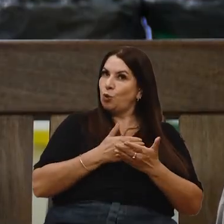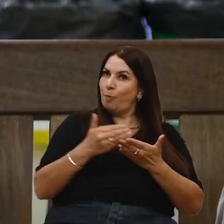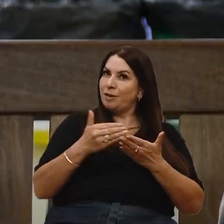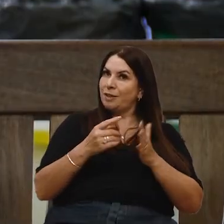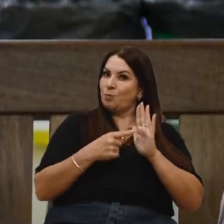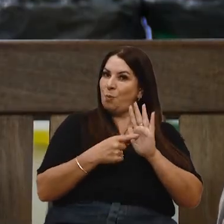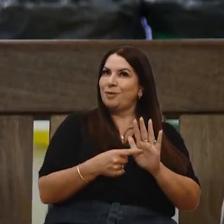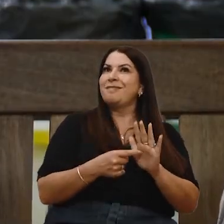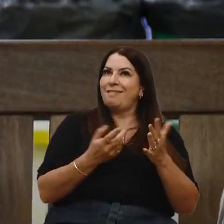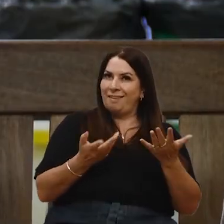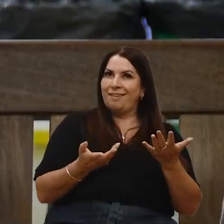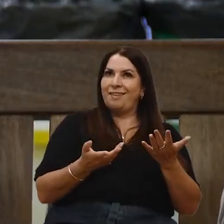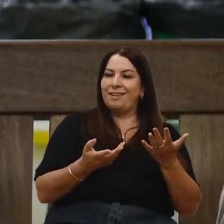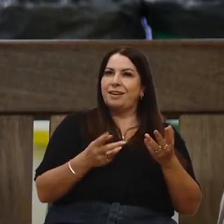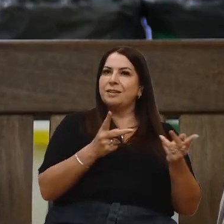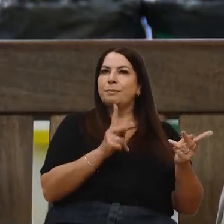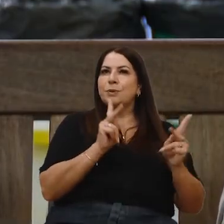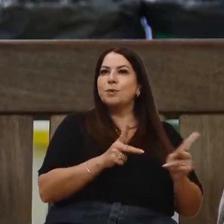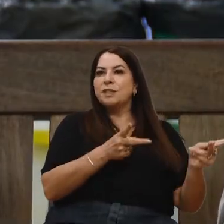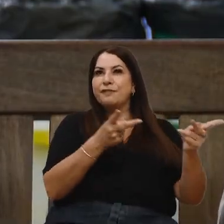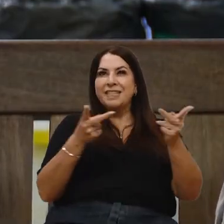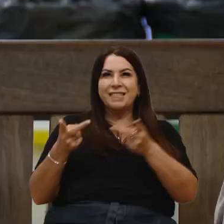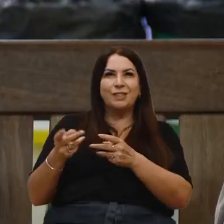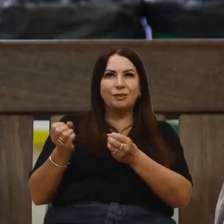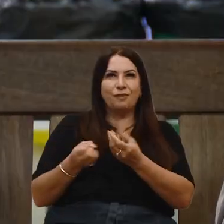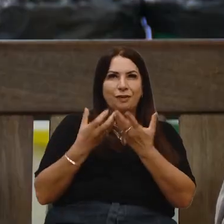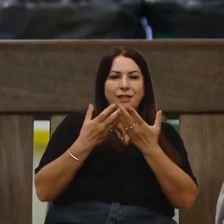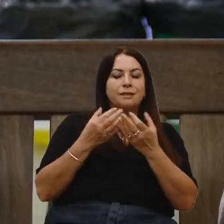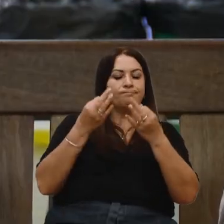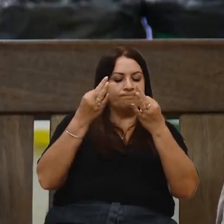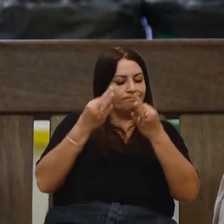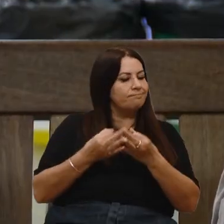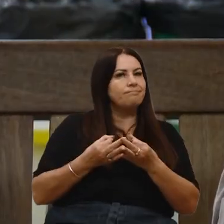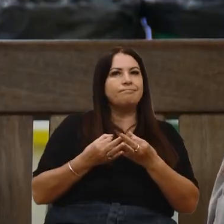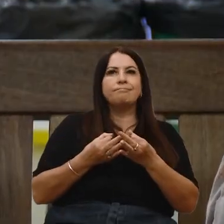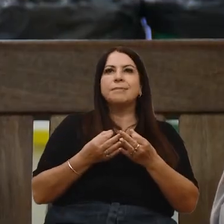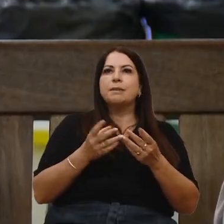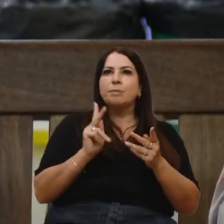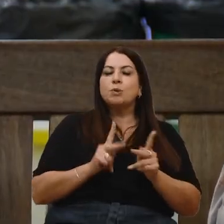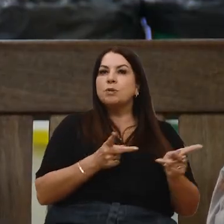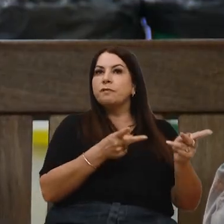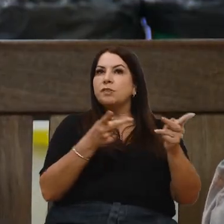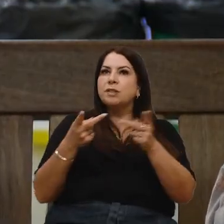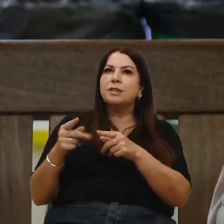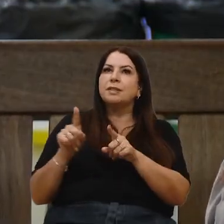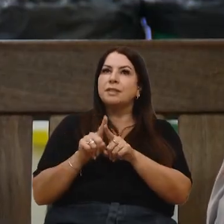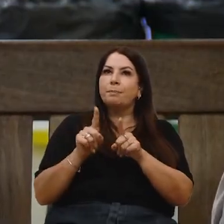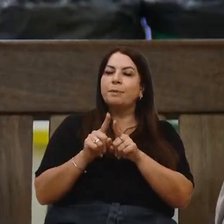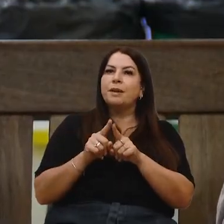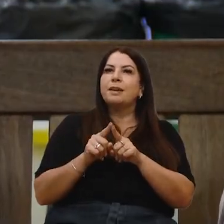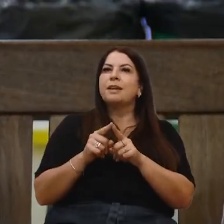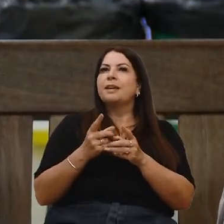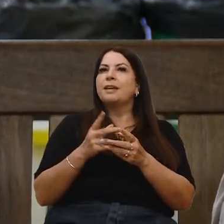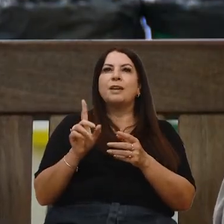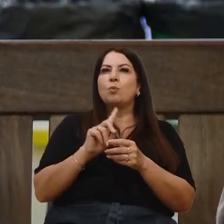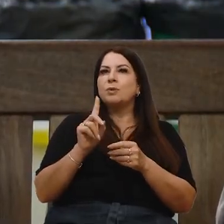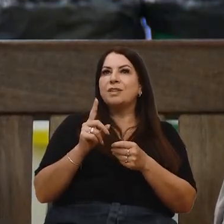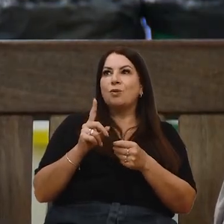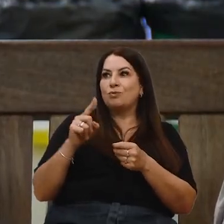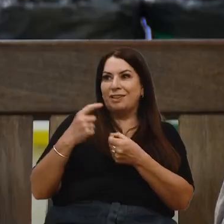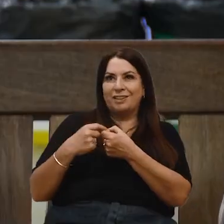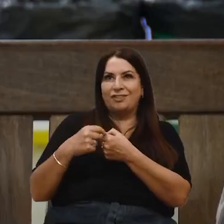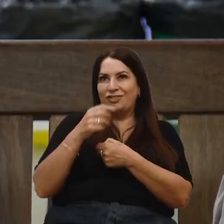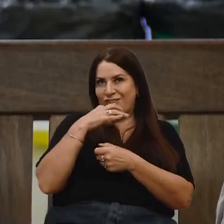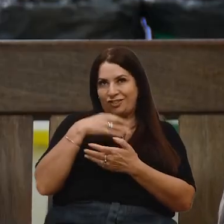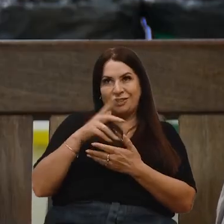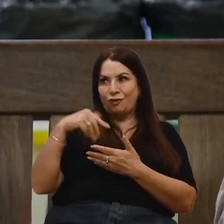já começam a aparecer dos visitantes da festa. Certamente esses visitantes também, boa parte deles não são